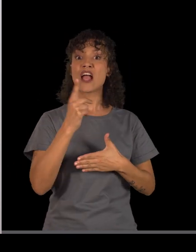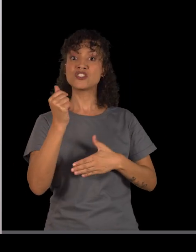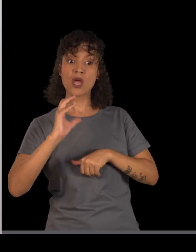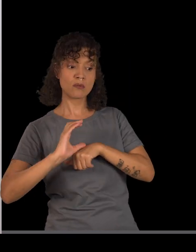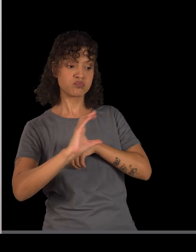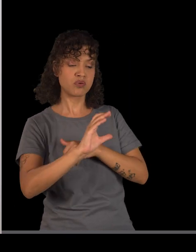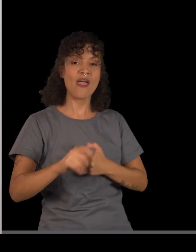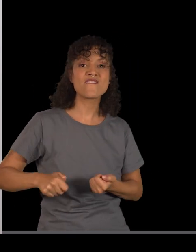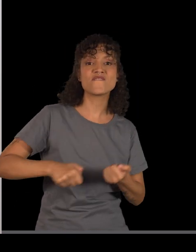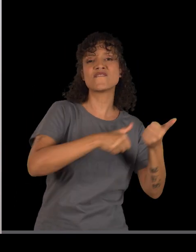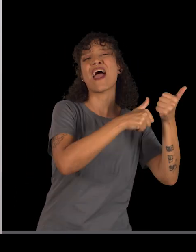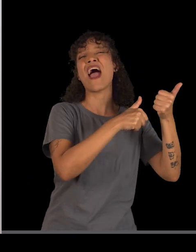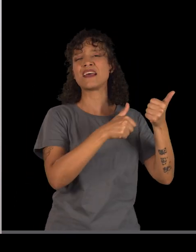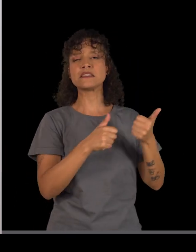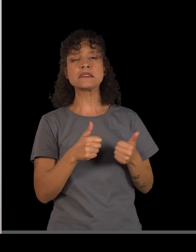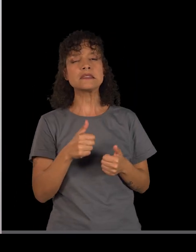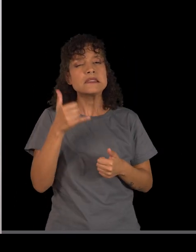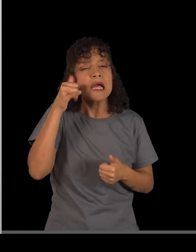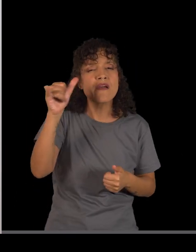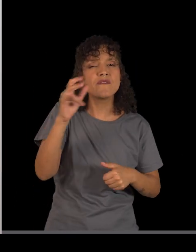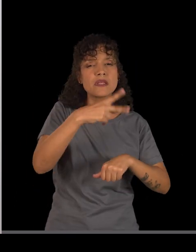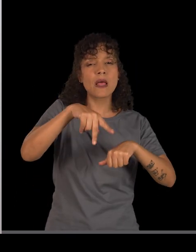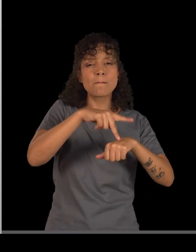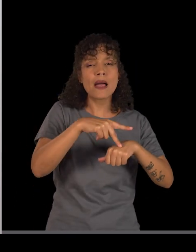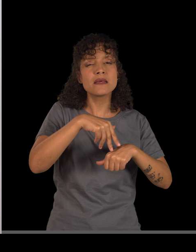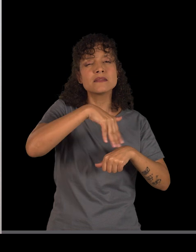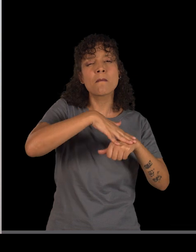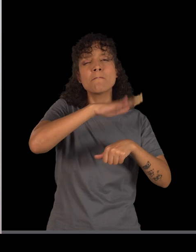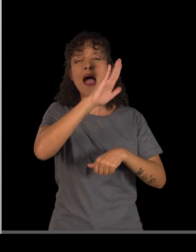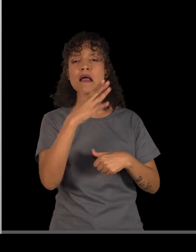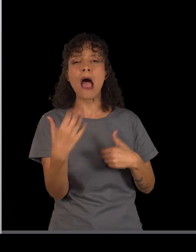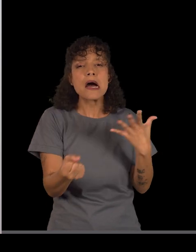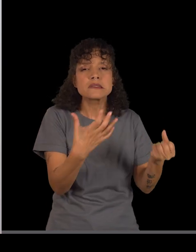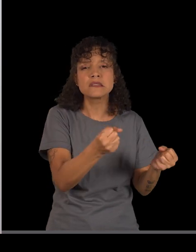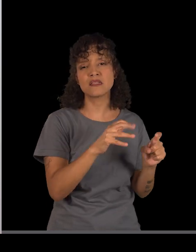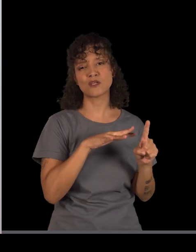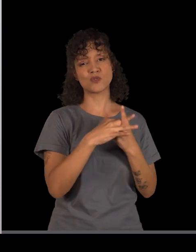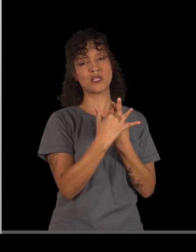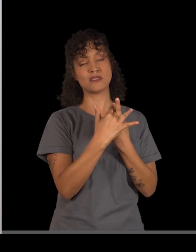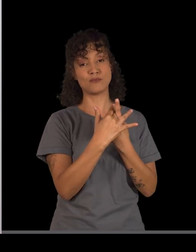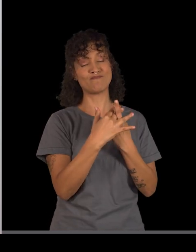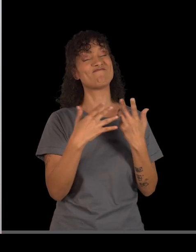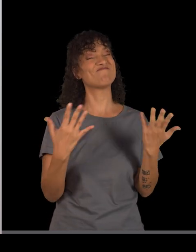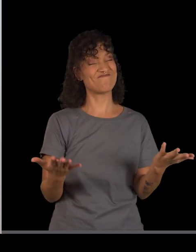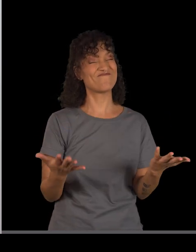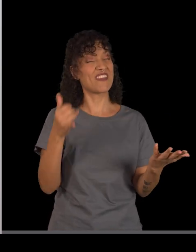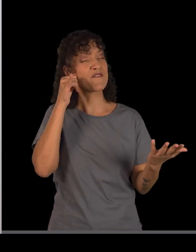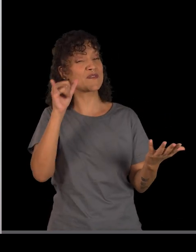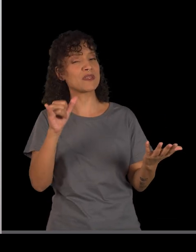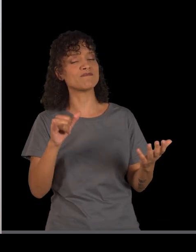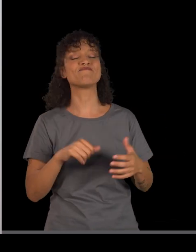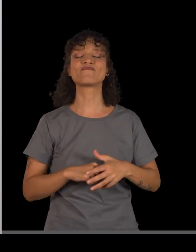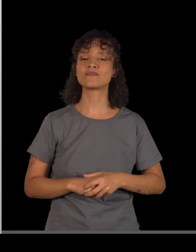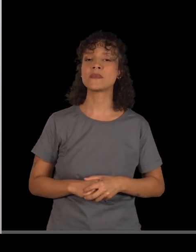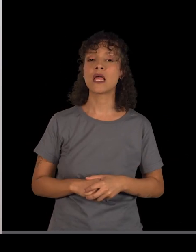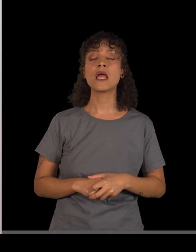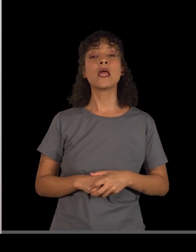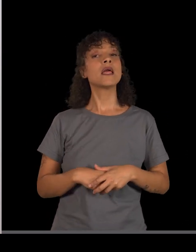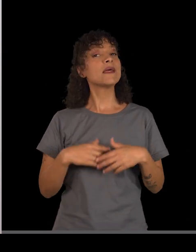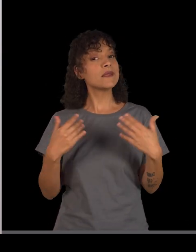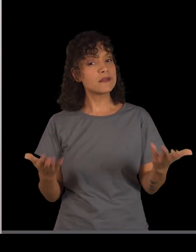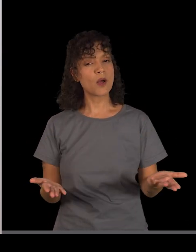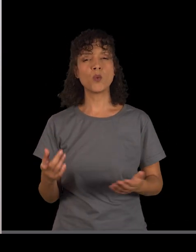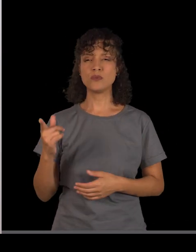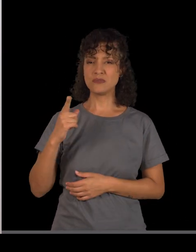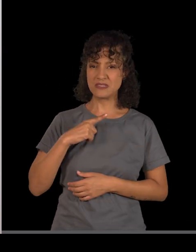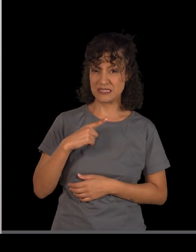América Latina, evitando assim que outros países pudessem se tornar socialistas. Essa ajuda é para isso.